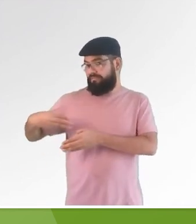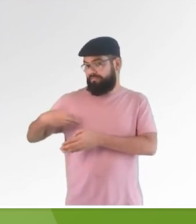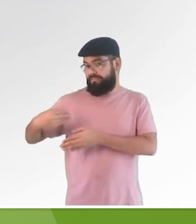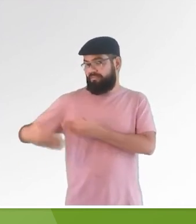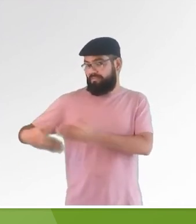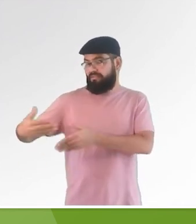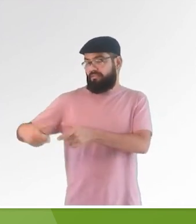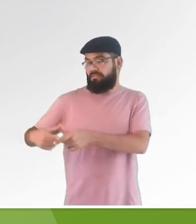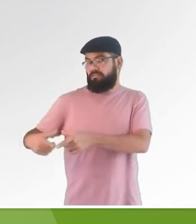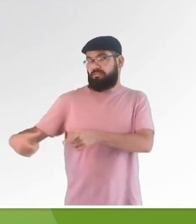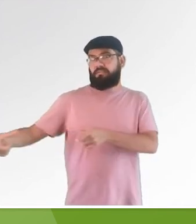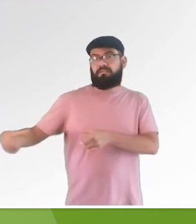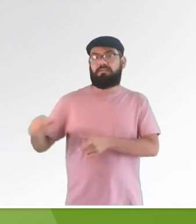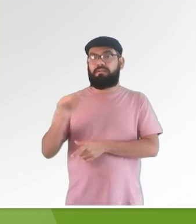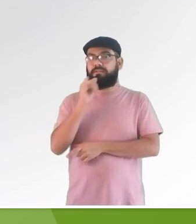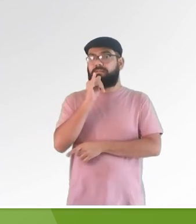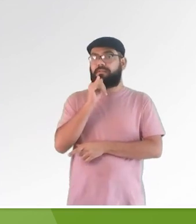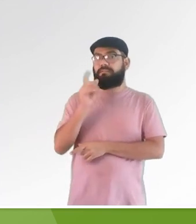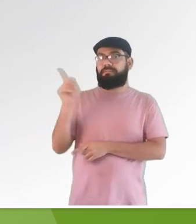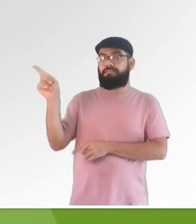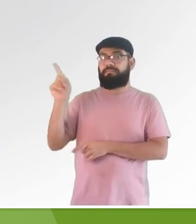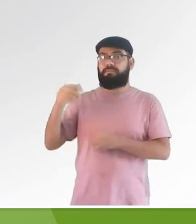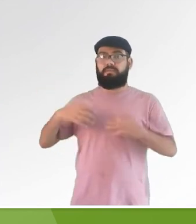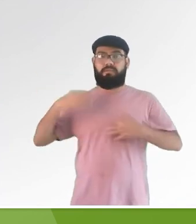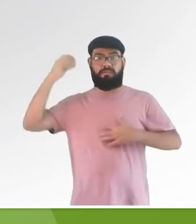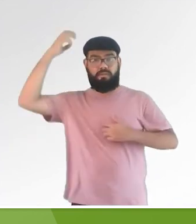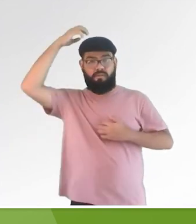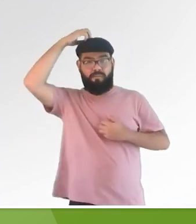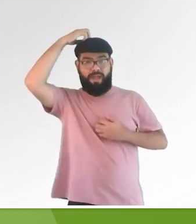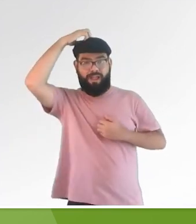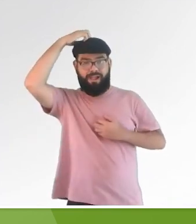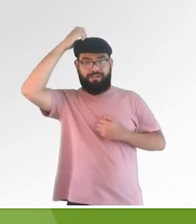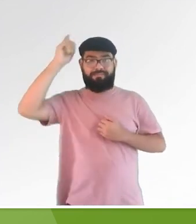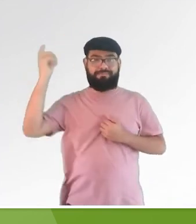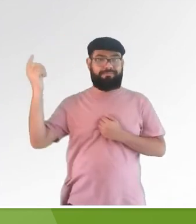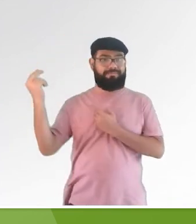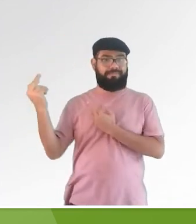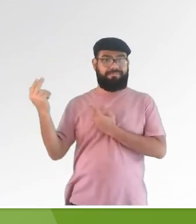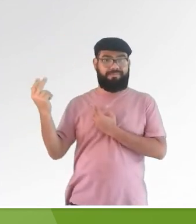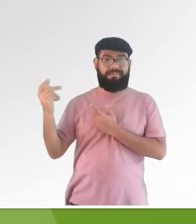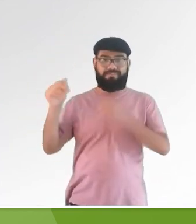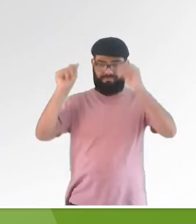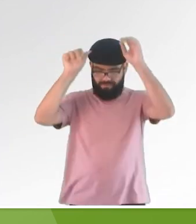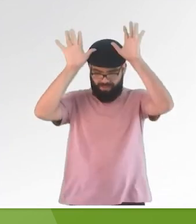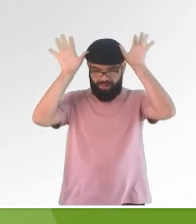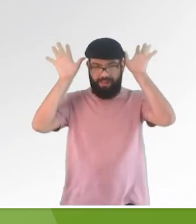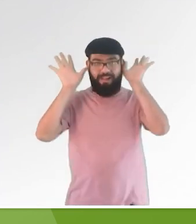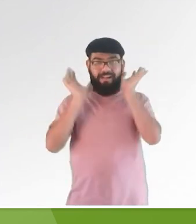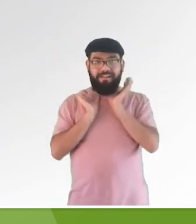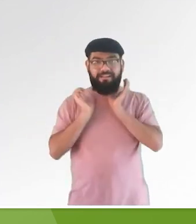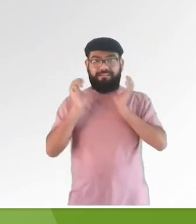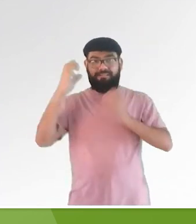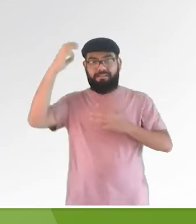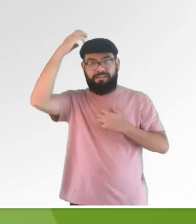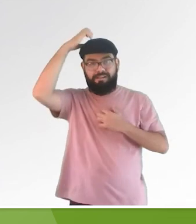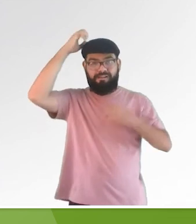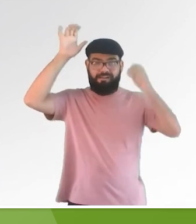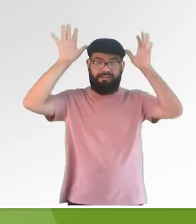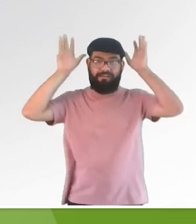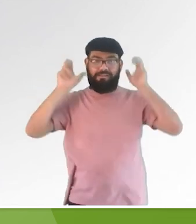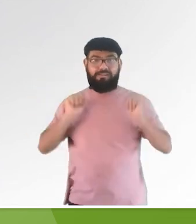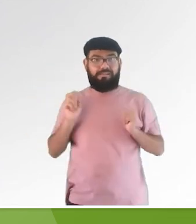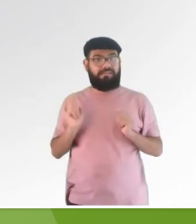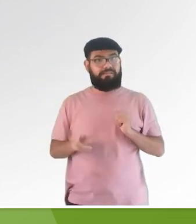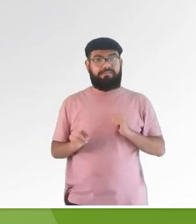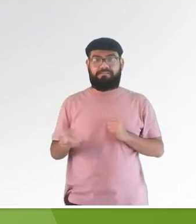primata, né, como um dos representantes de uma das espécies. Nós, seres humanos, somos representantes de outra espécie, apesar de que nós, né,